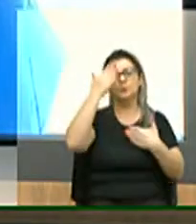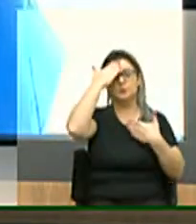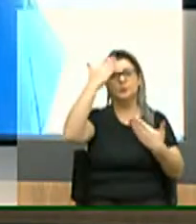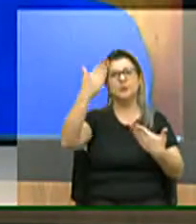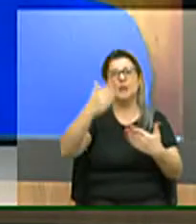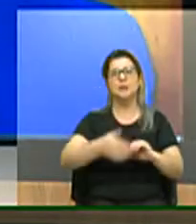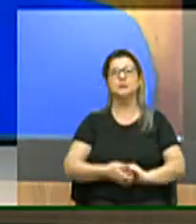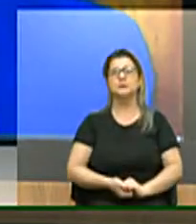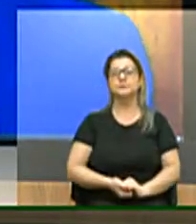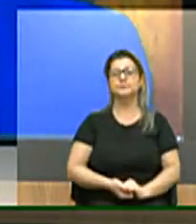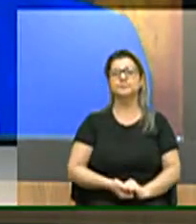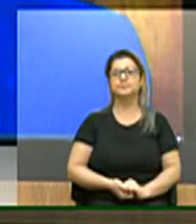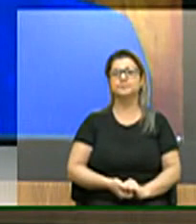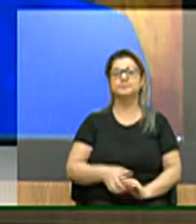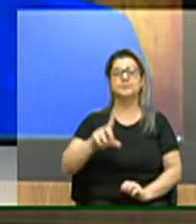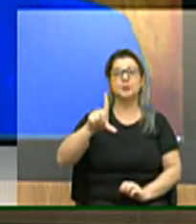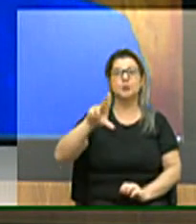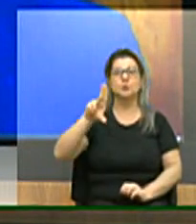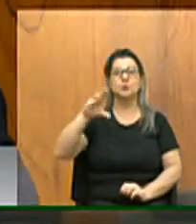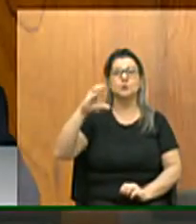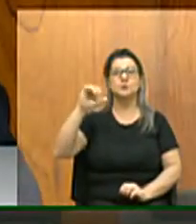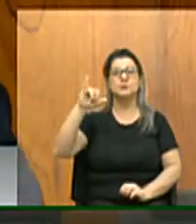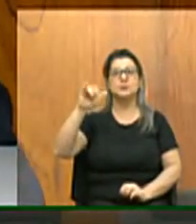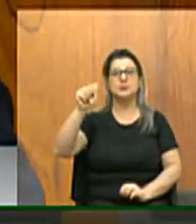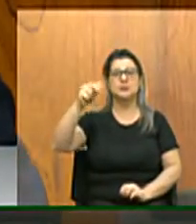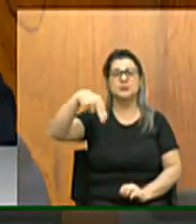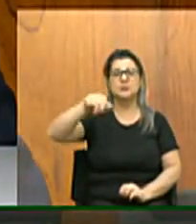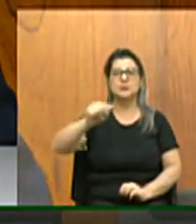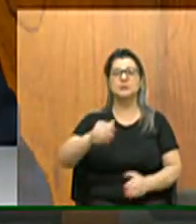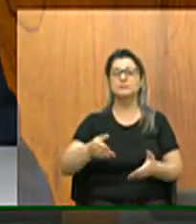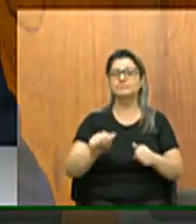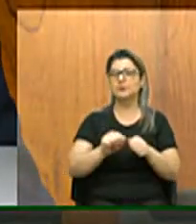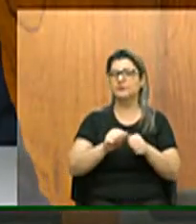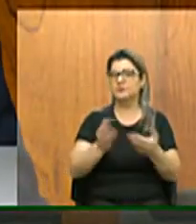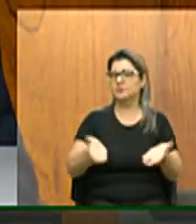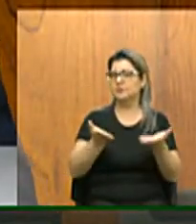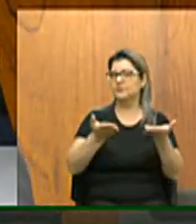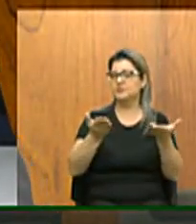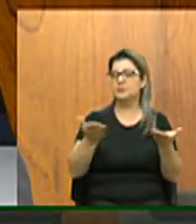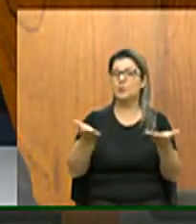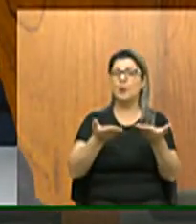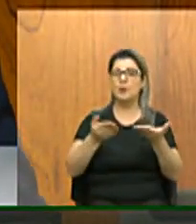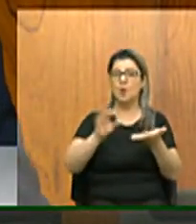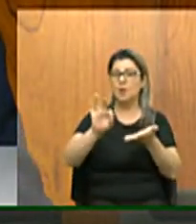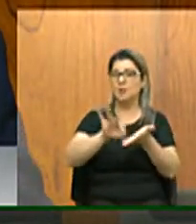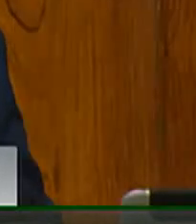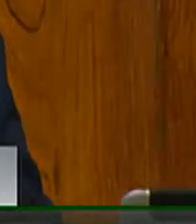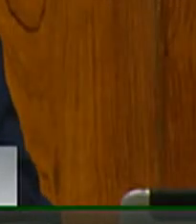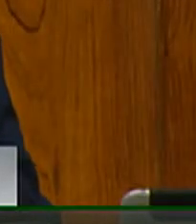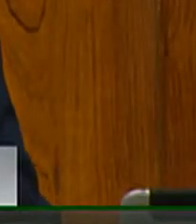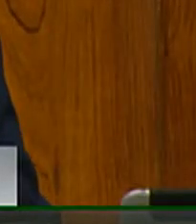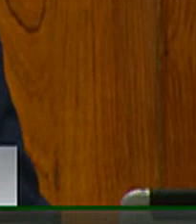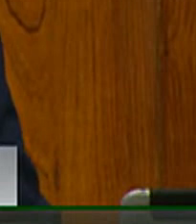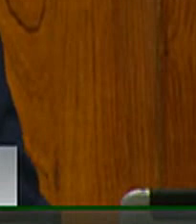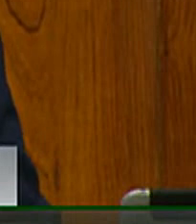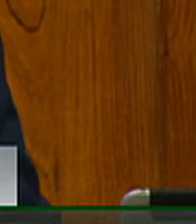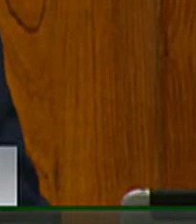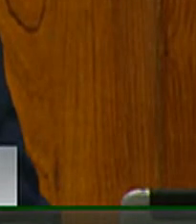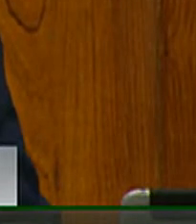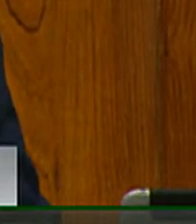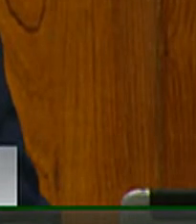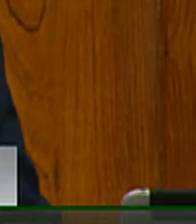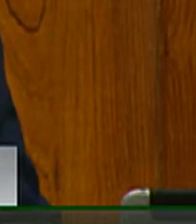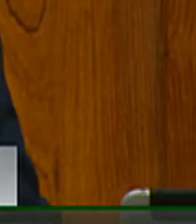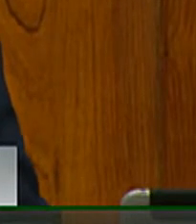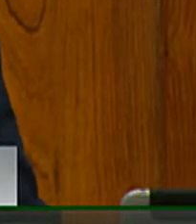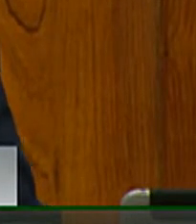Da Luciana Genro, que fez sua manifestação. Agora inscrito o deputado Dalciso Oliveira. A palavra está à sua disposição pelo tempo